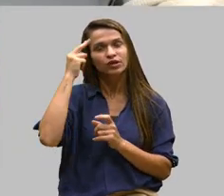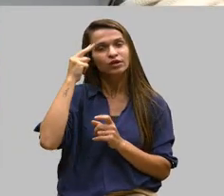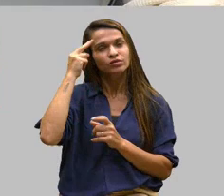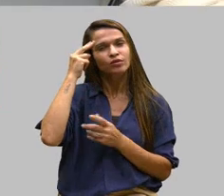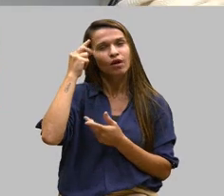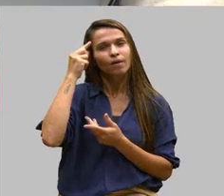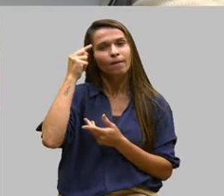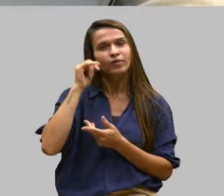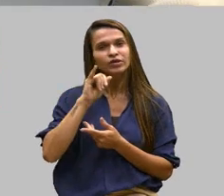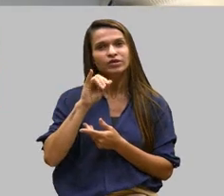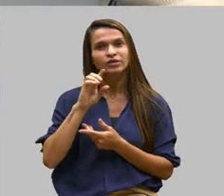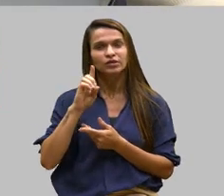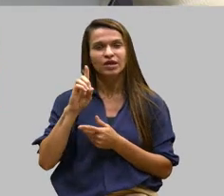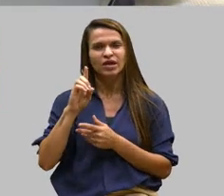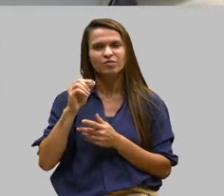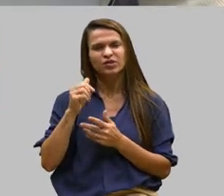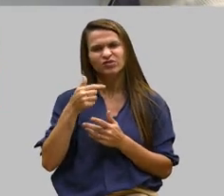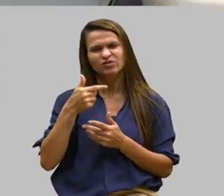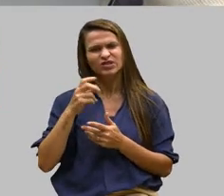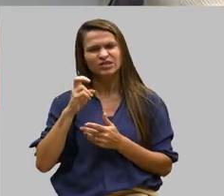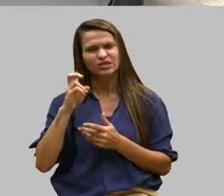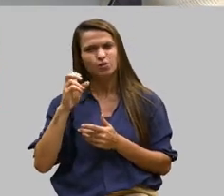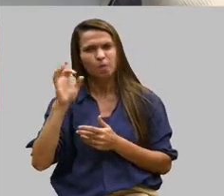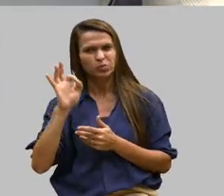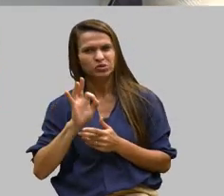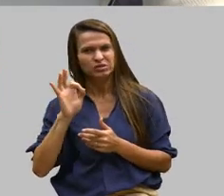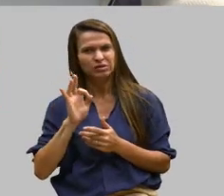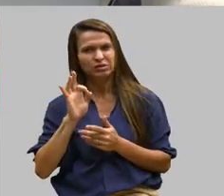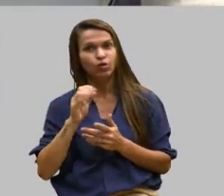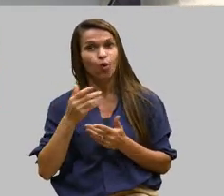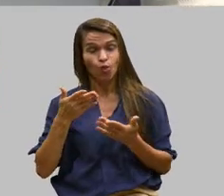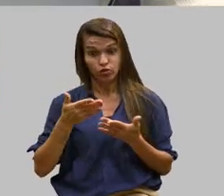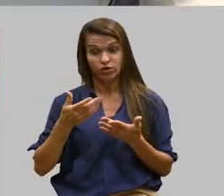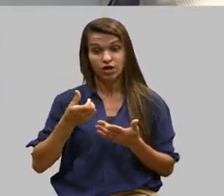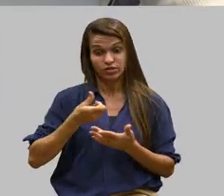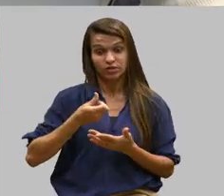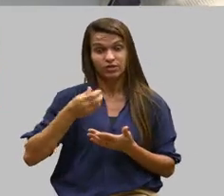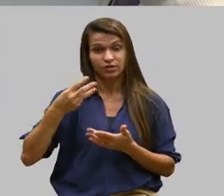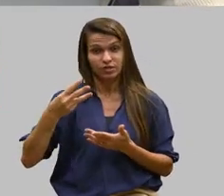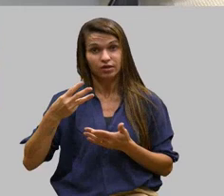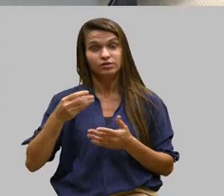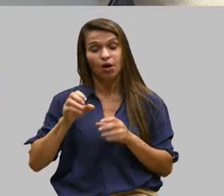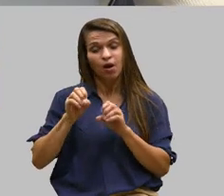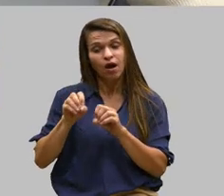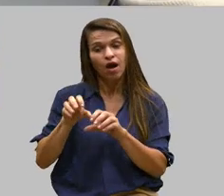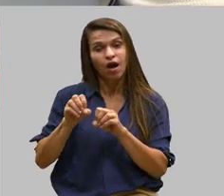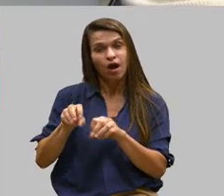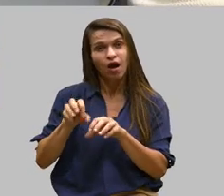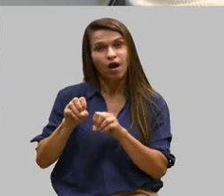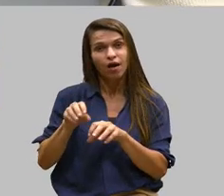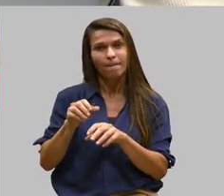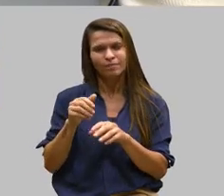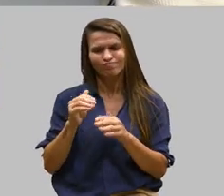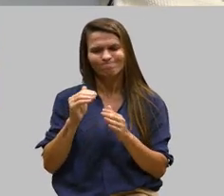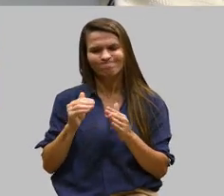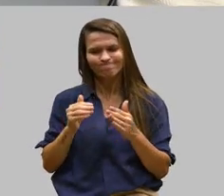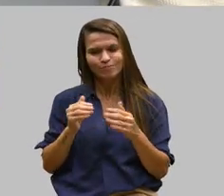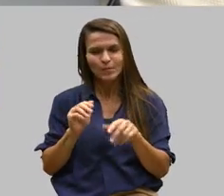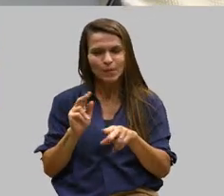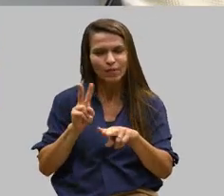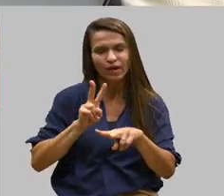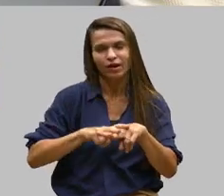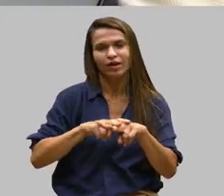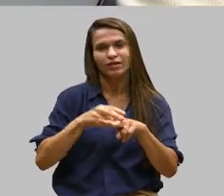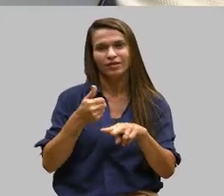25 anos hoje já essa situação 63 boa porém alfabetização está estagnado em menos de 10%. tem